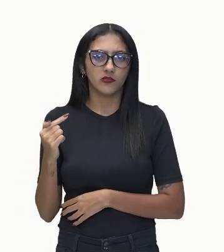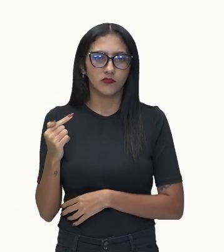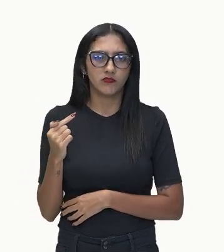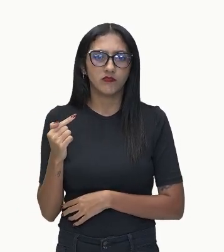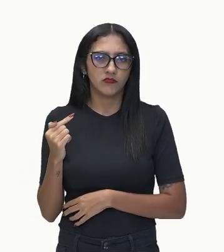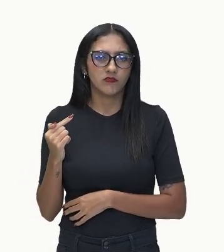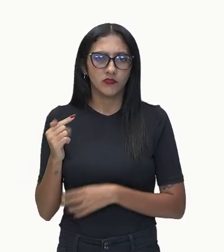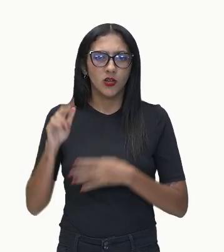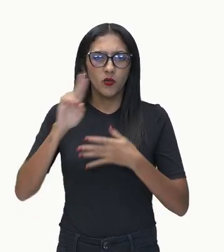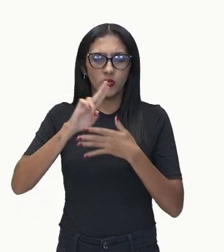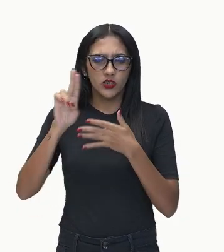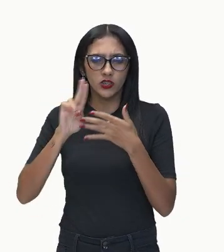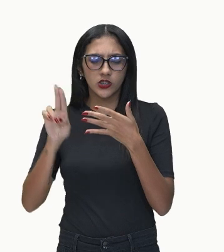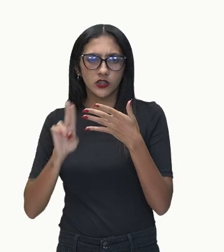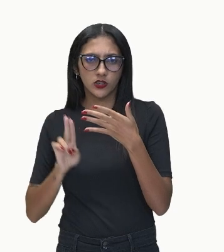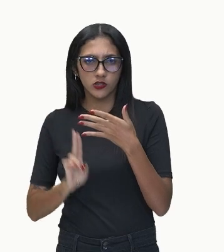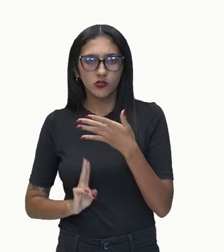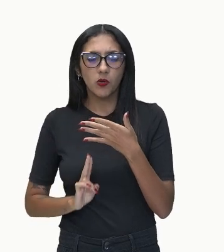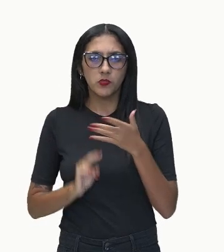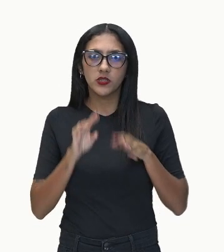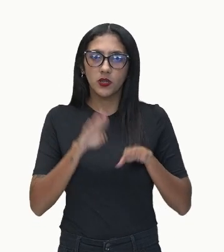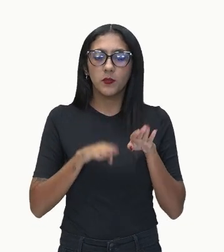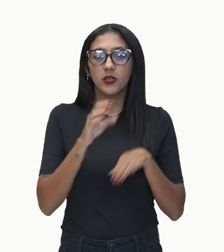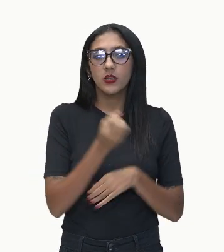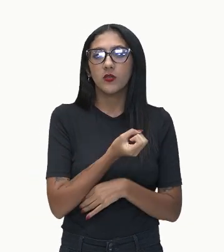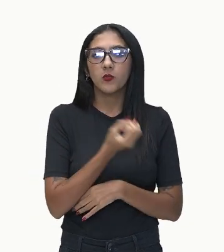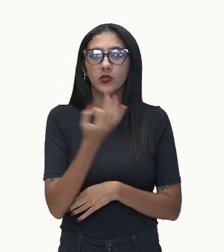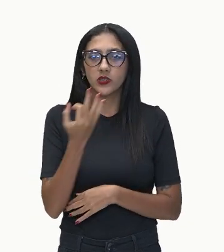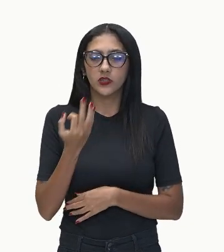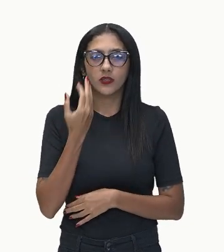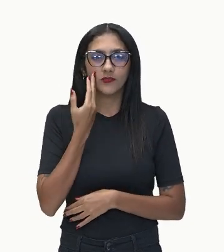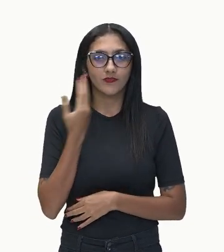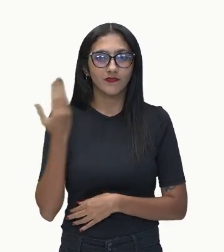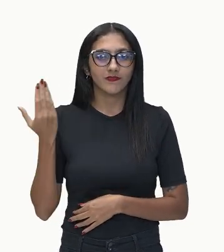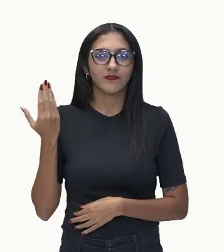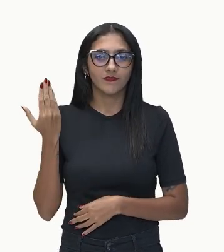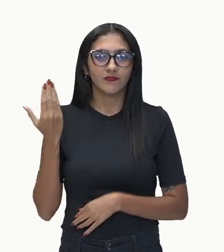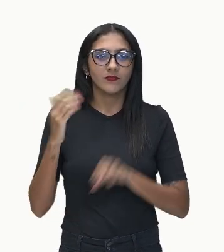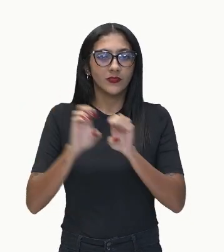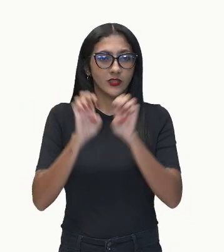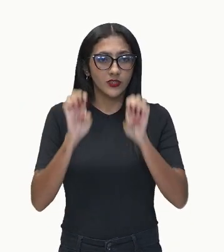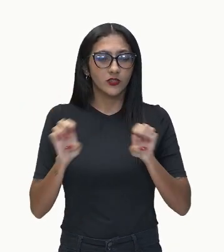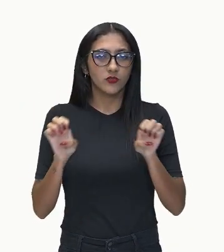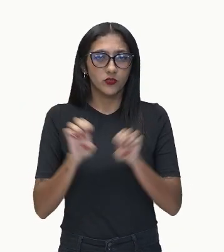heptose, quando tem 7, que são esses aqui. Olhem suas estruturas.